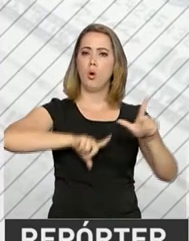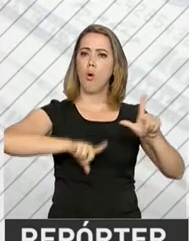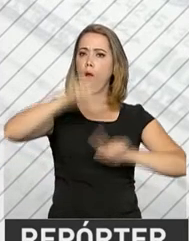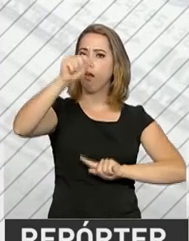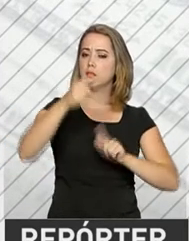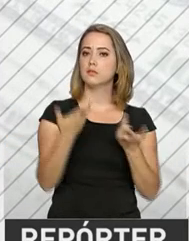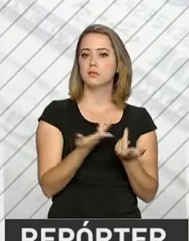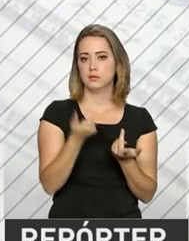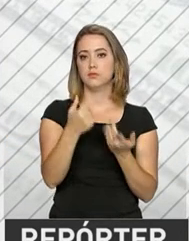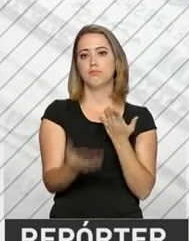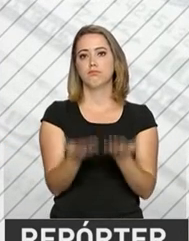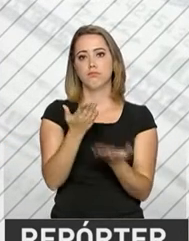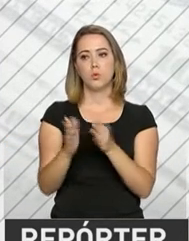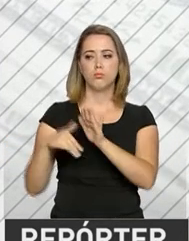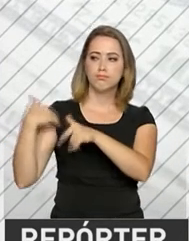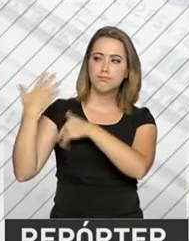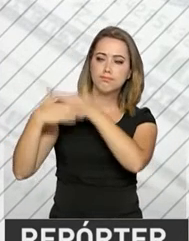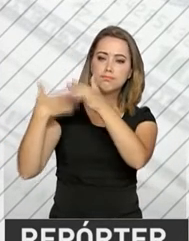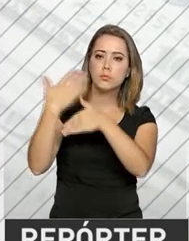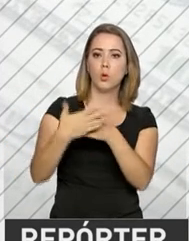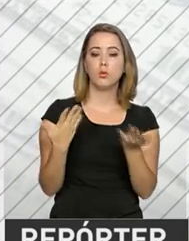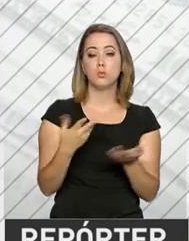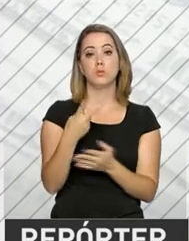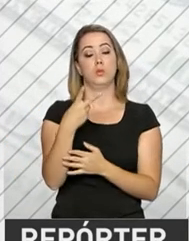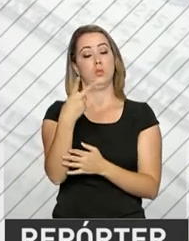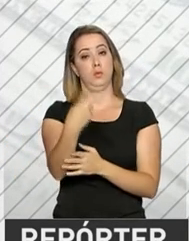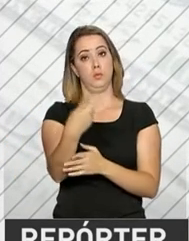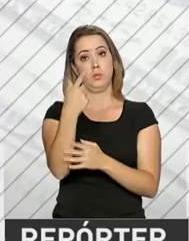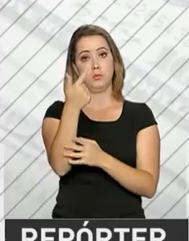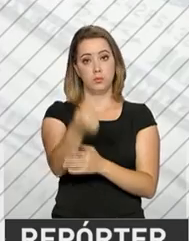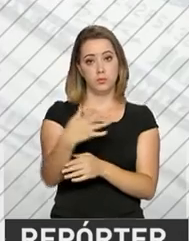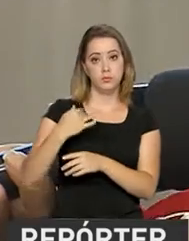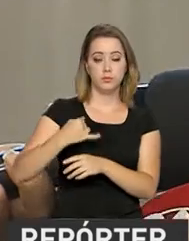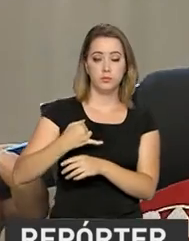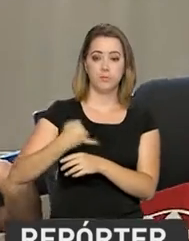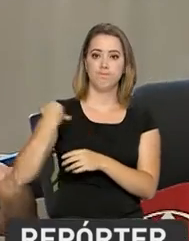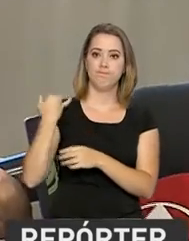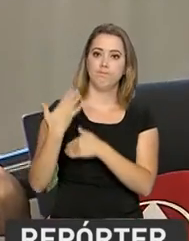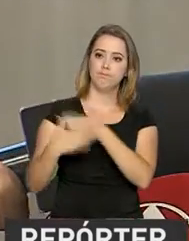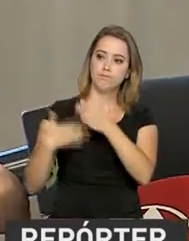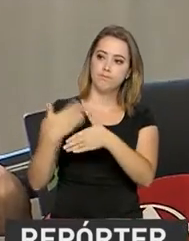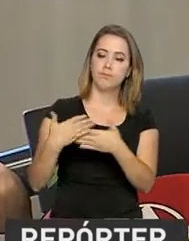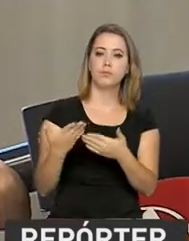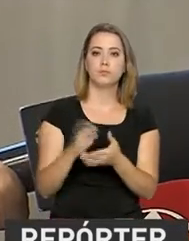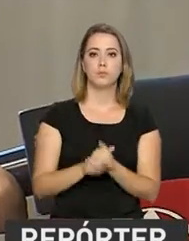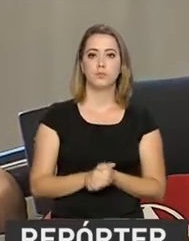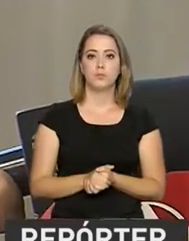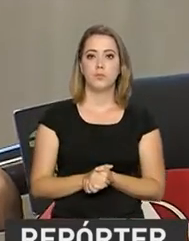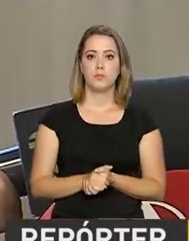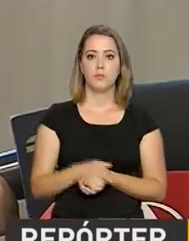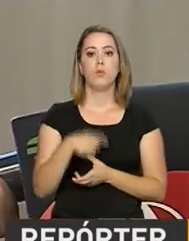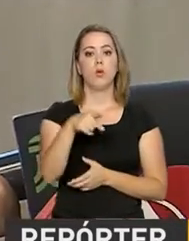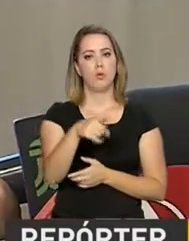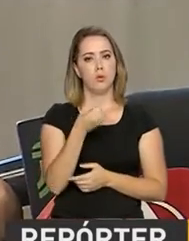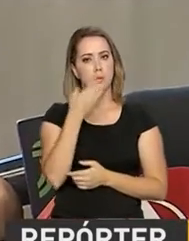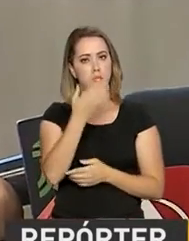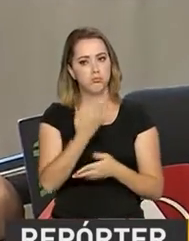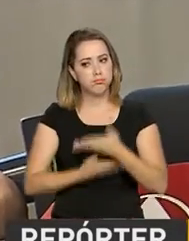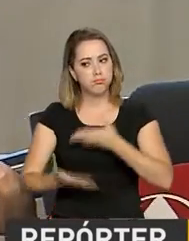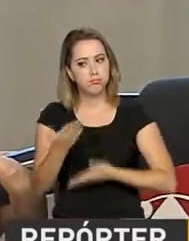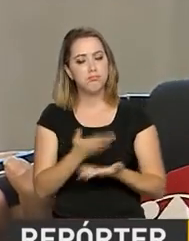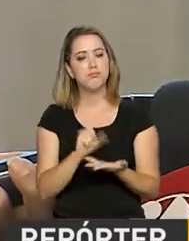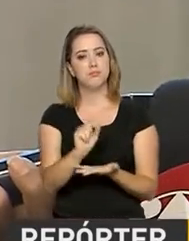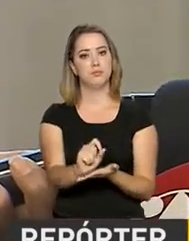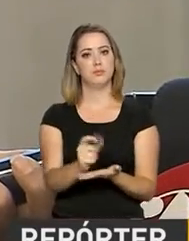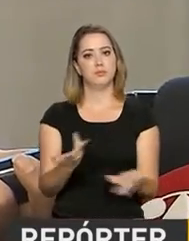comercial desde que começou a ser registrada há 27 anos houve um desempenho como mencionado